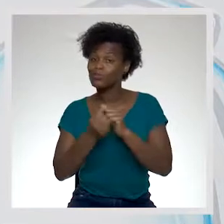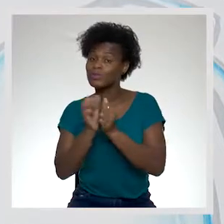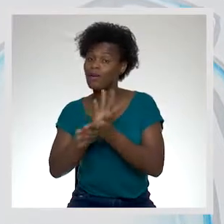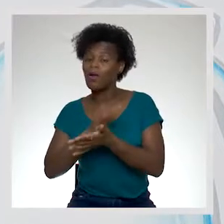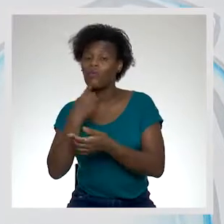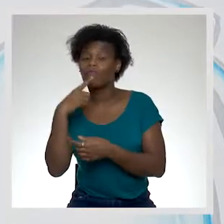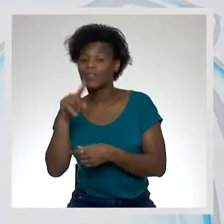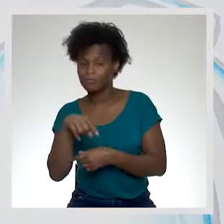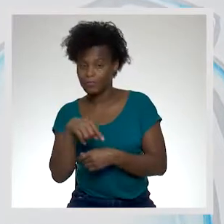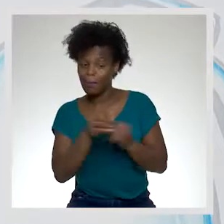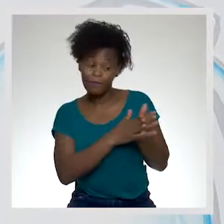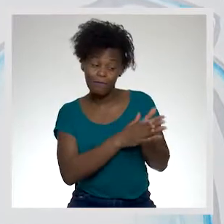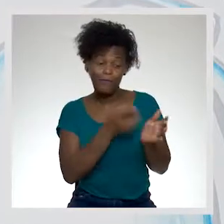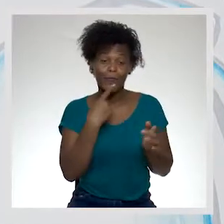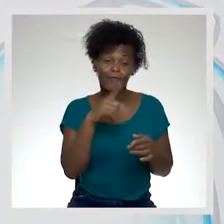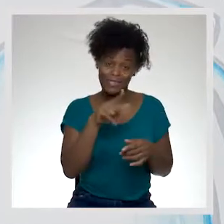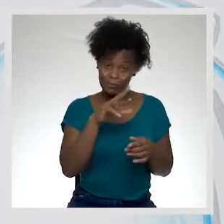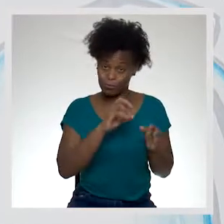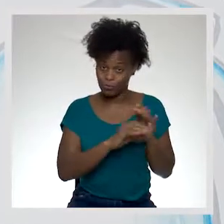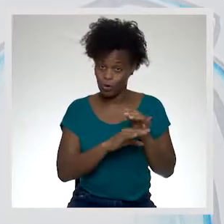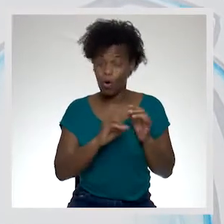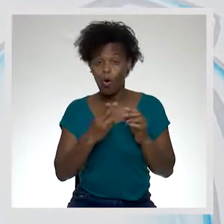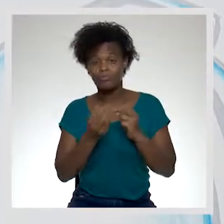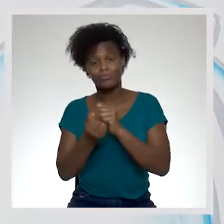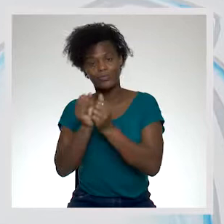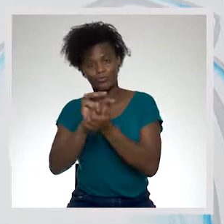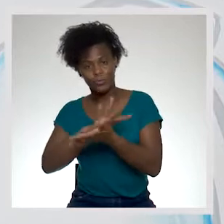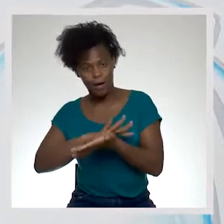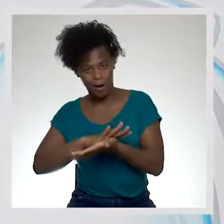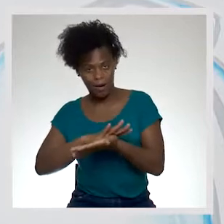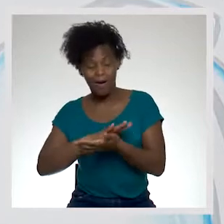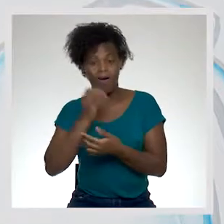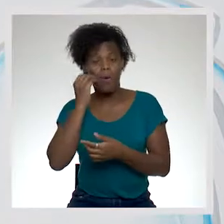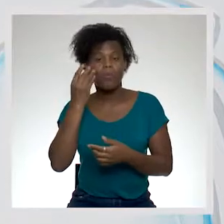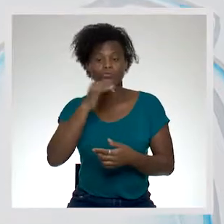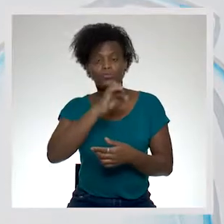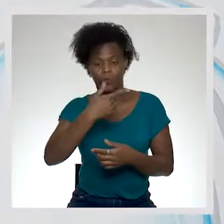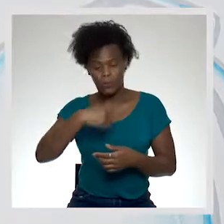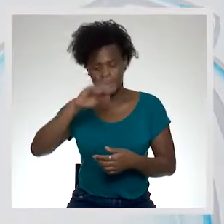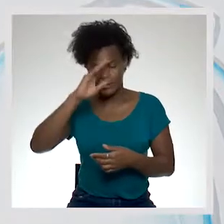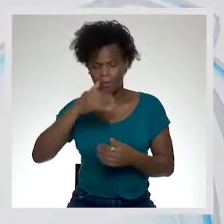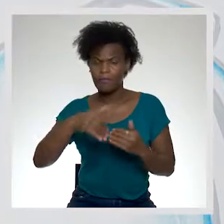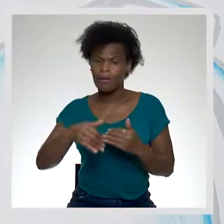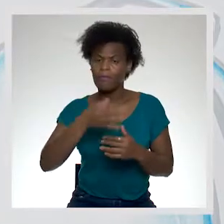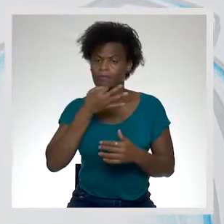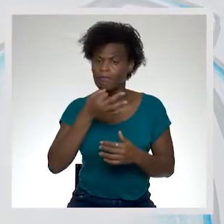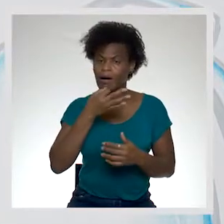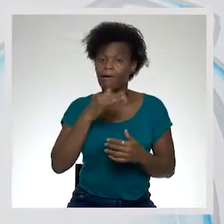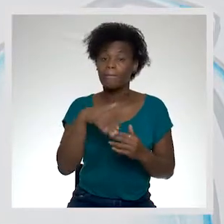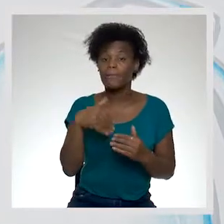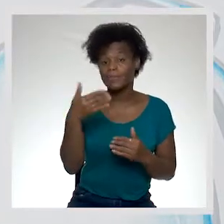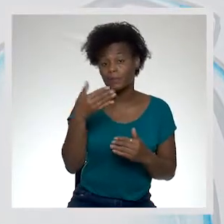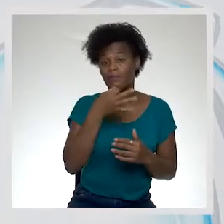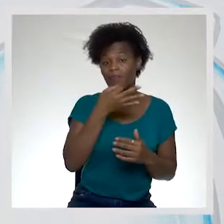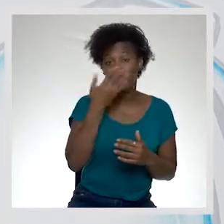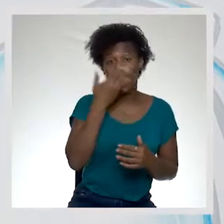ou reciclados, ok? Agora, como sabemos, vamos falar principalmente da